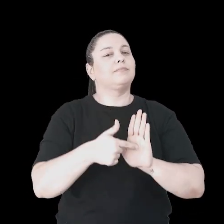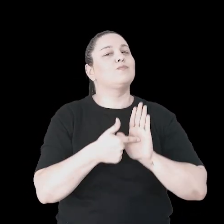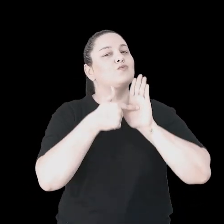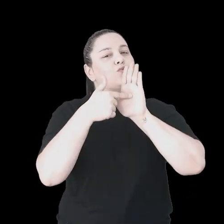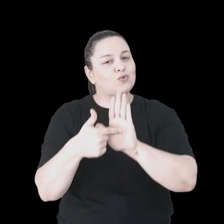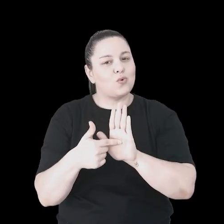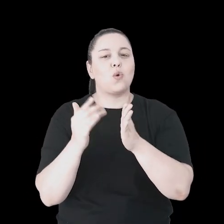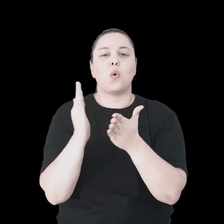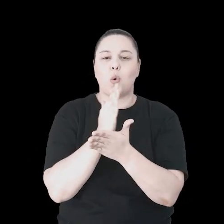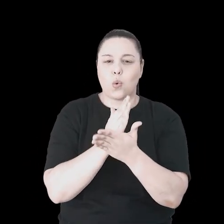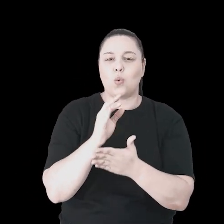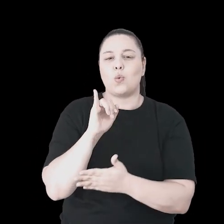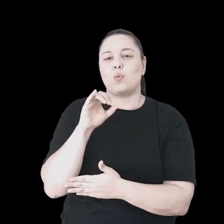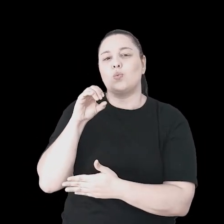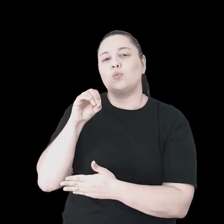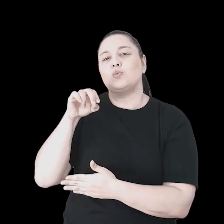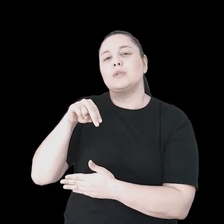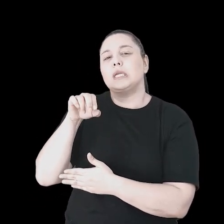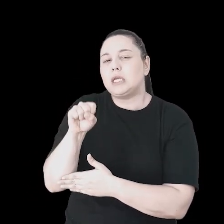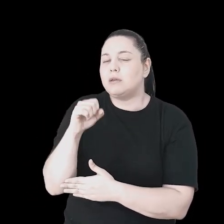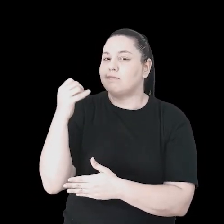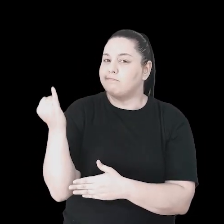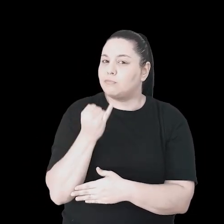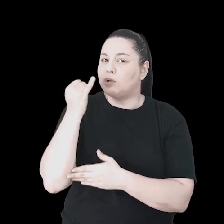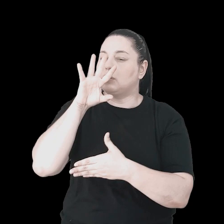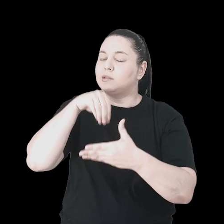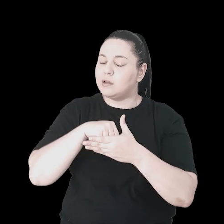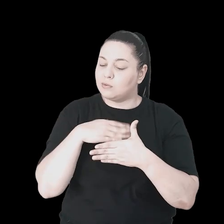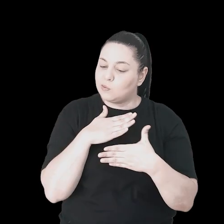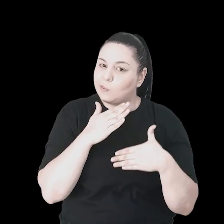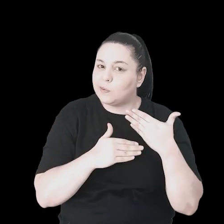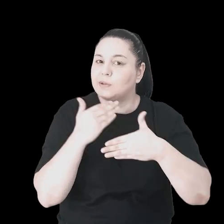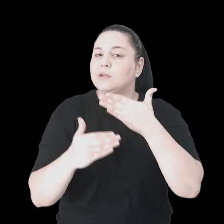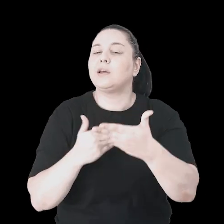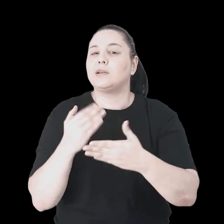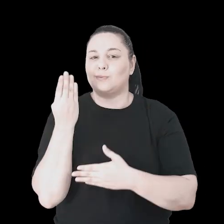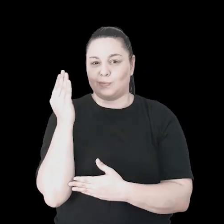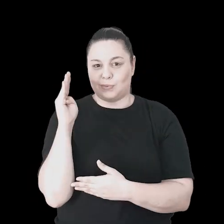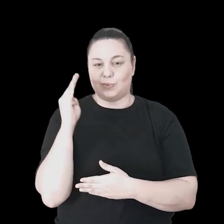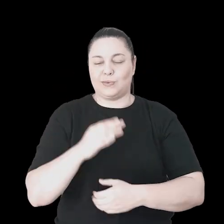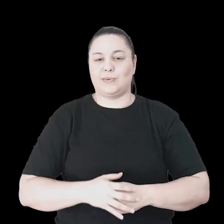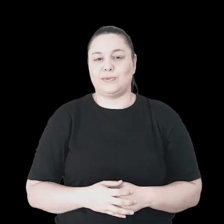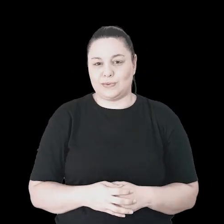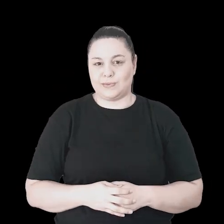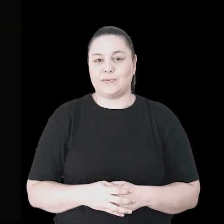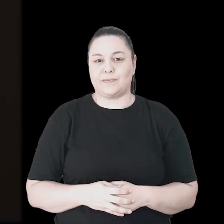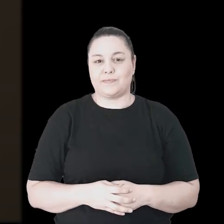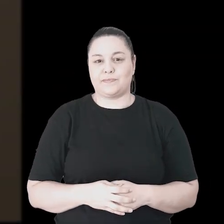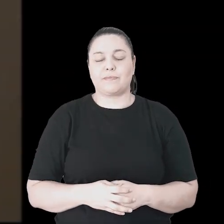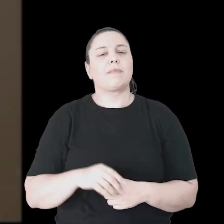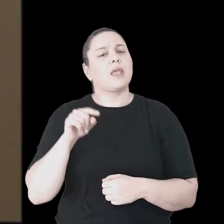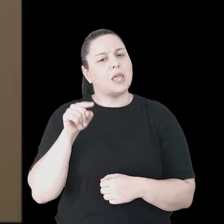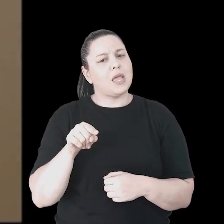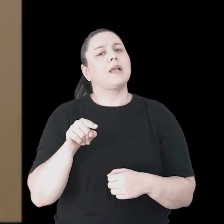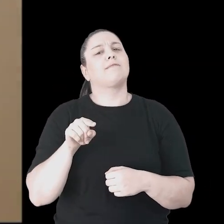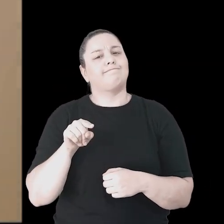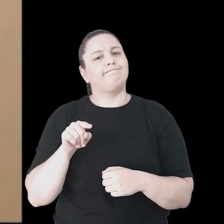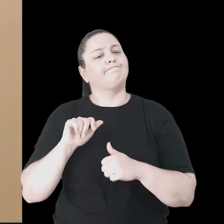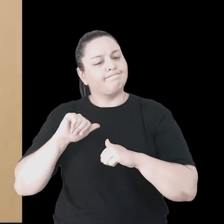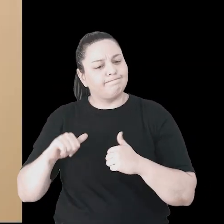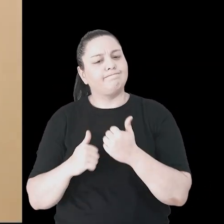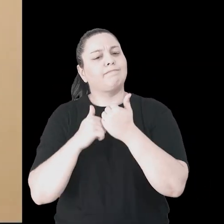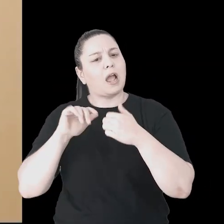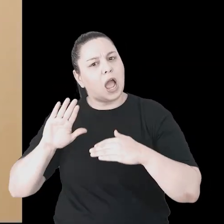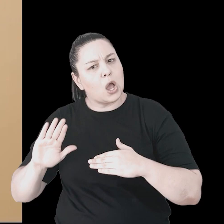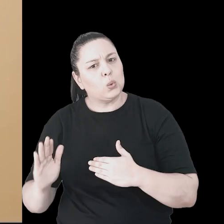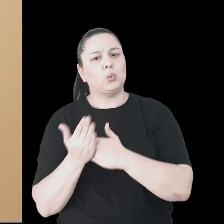desenvolveu indicadores fluorescentes de íons cálcio e outros íons importantes em processos biológicos.